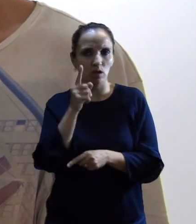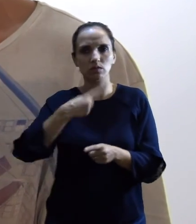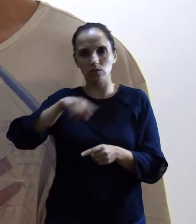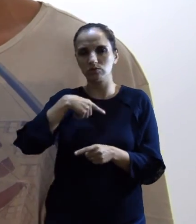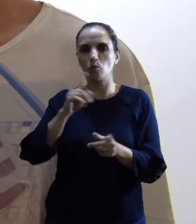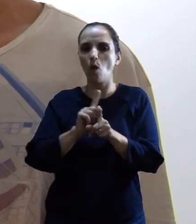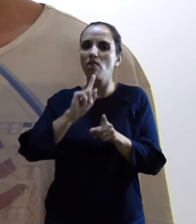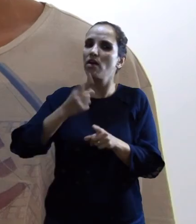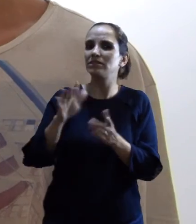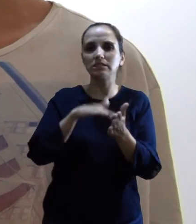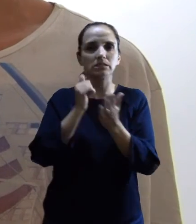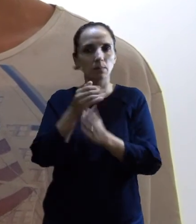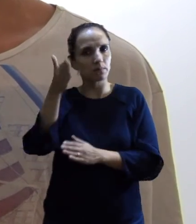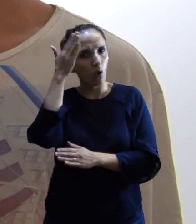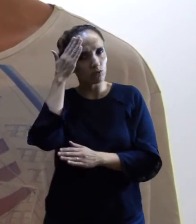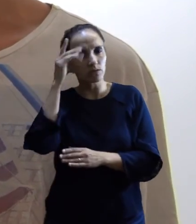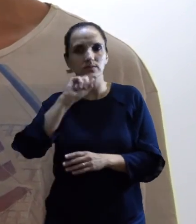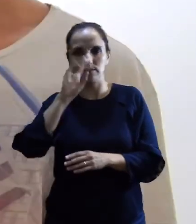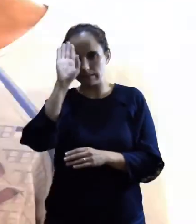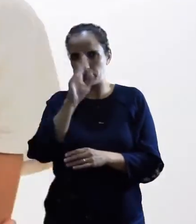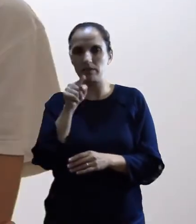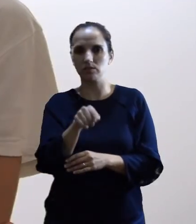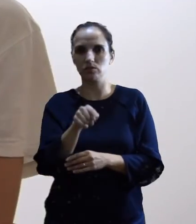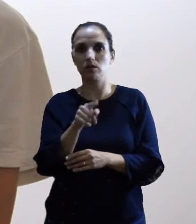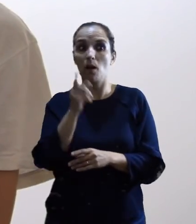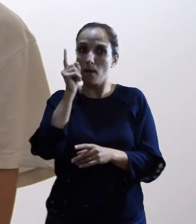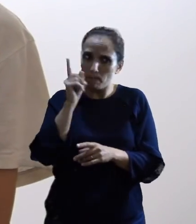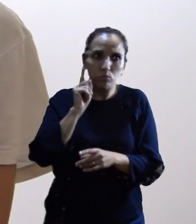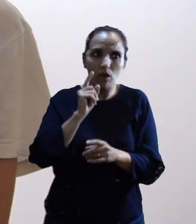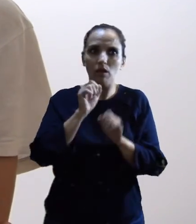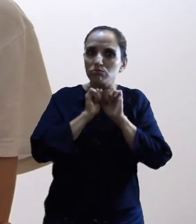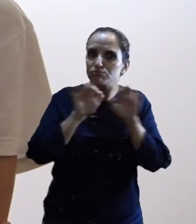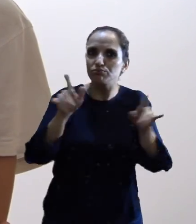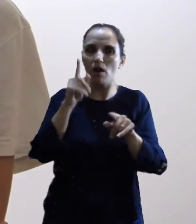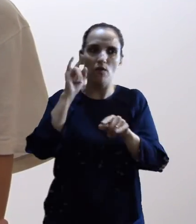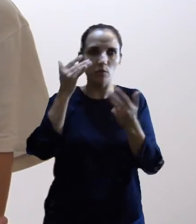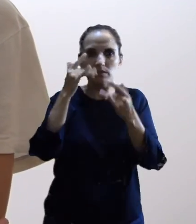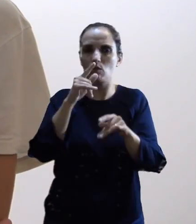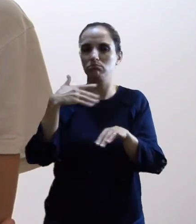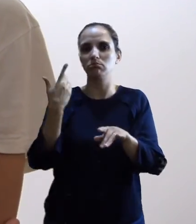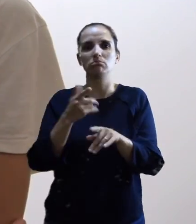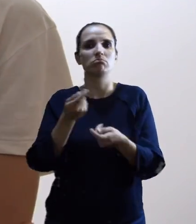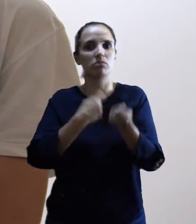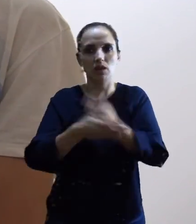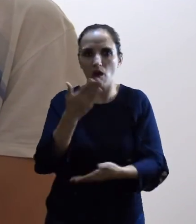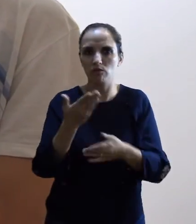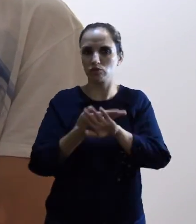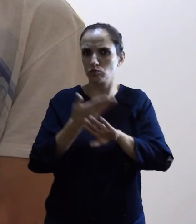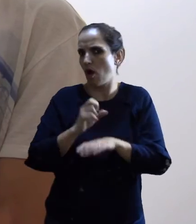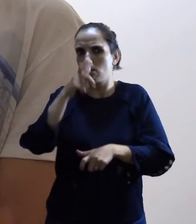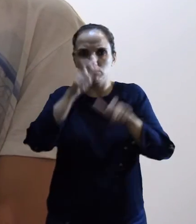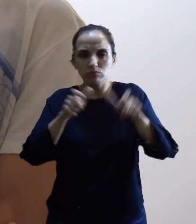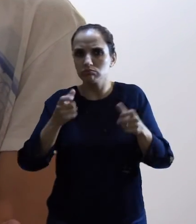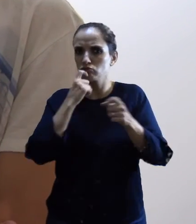muitíssimo importante, nós devemos sempre ter consciência disso. É importante passar estas mensagens de tráfico sexual ou tráfico